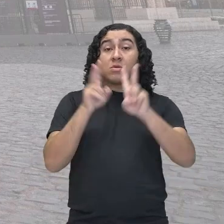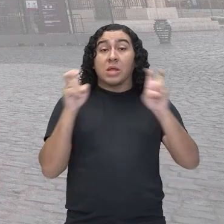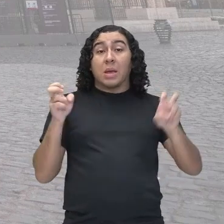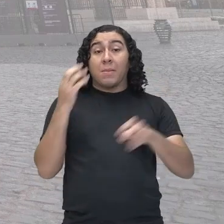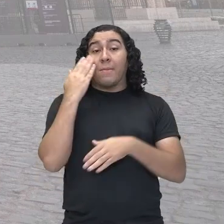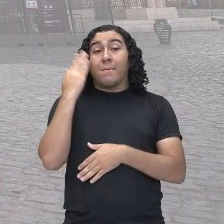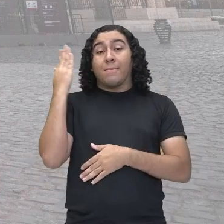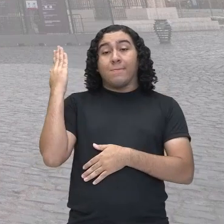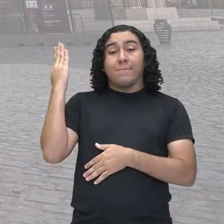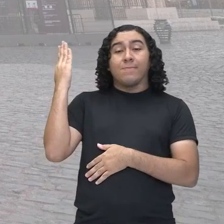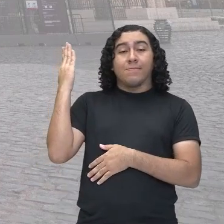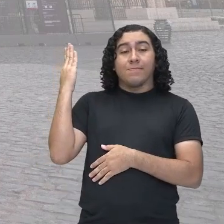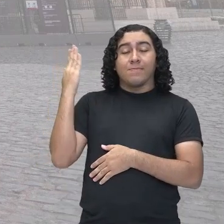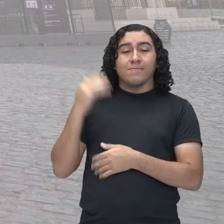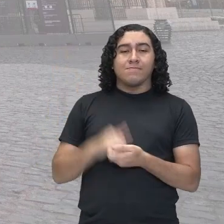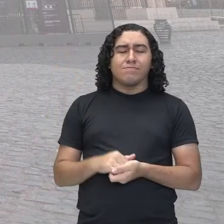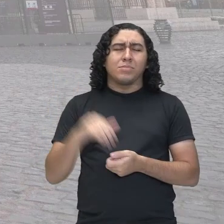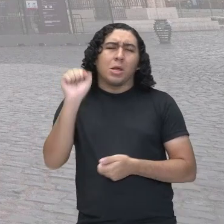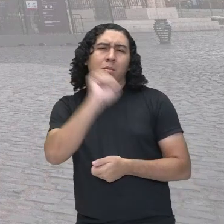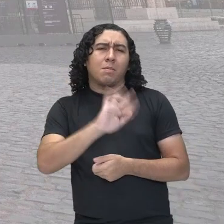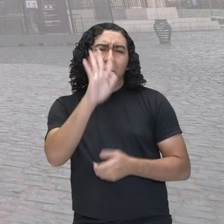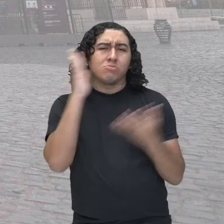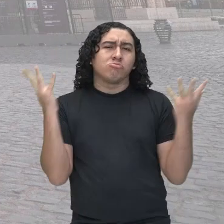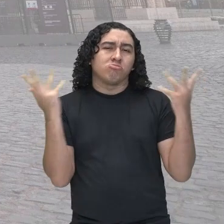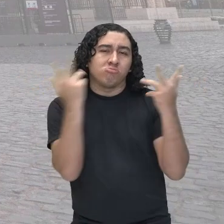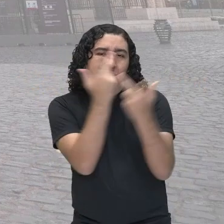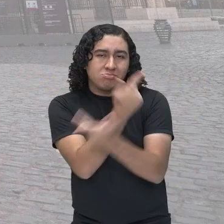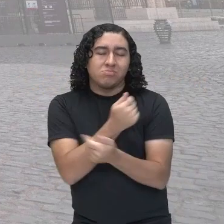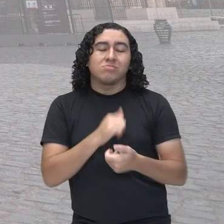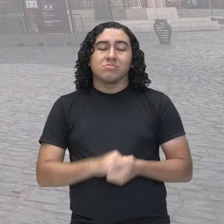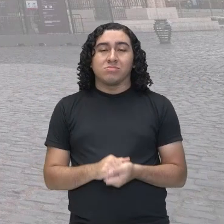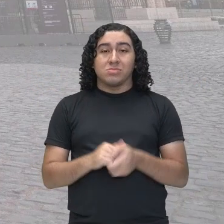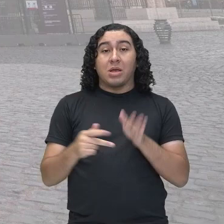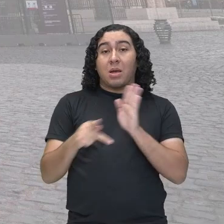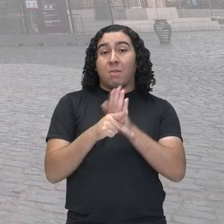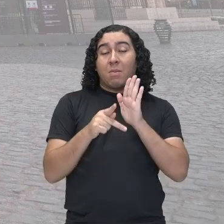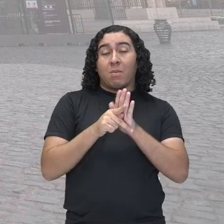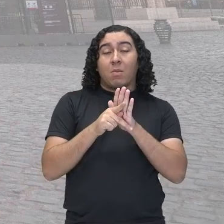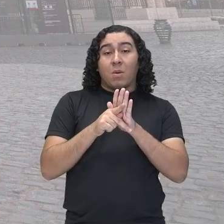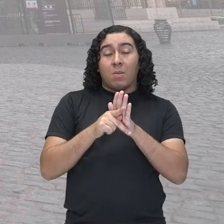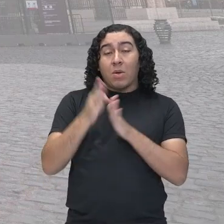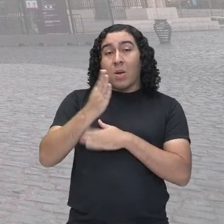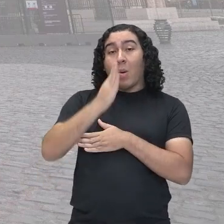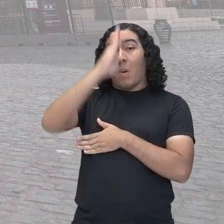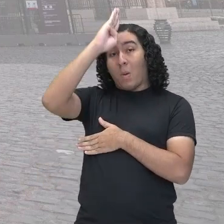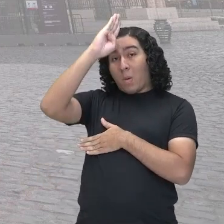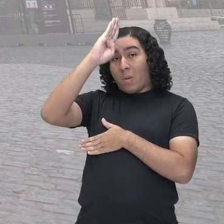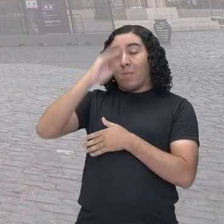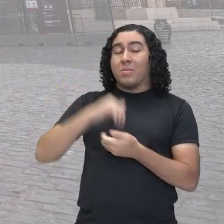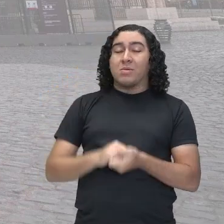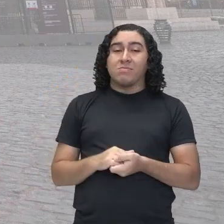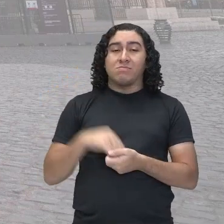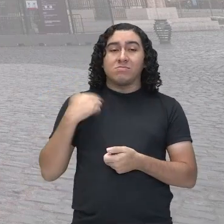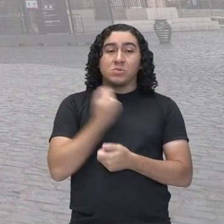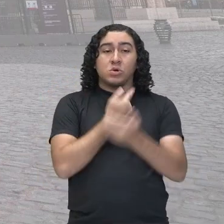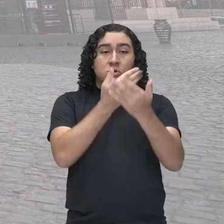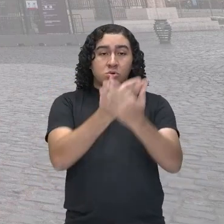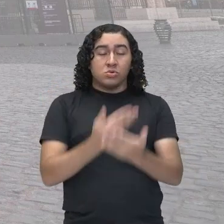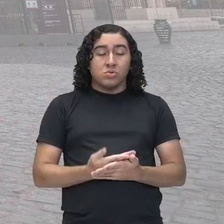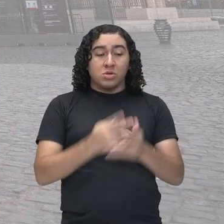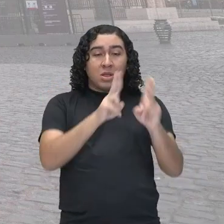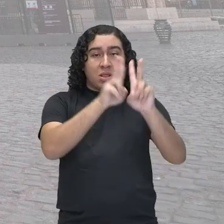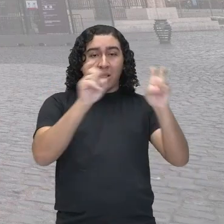subo e olha que a imagem linda né Coliseu de Roma Vamos estudar então presente debo na